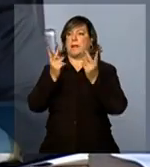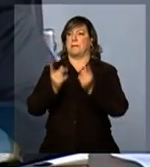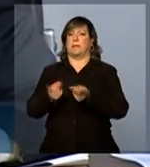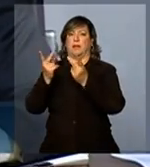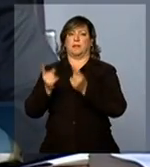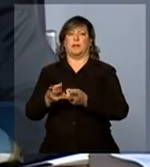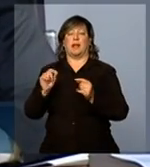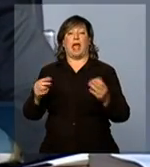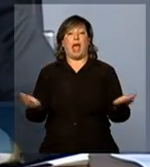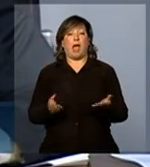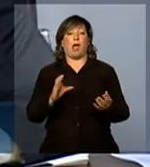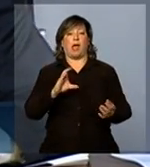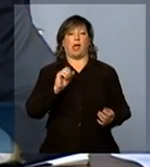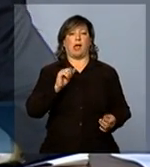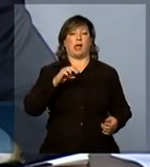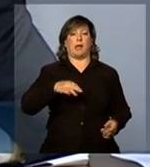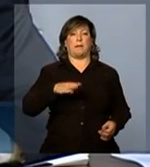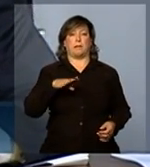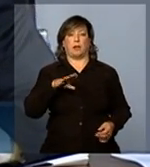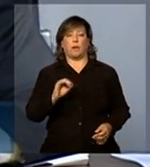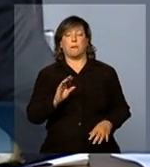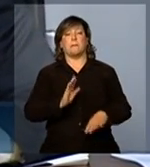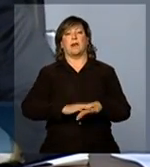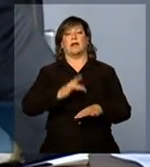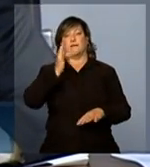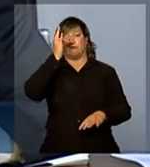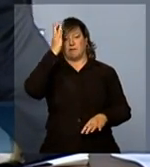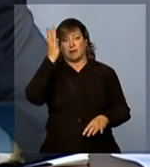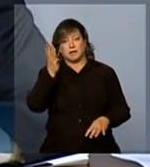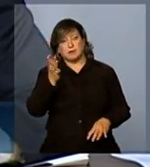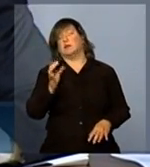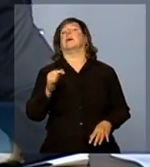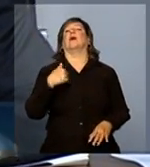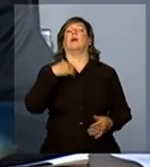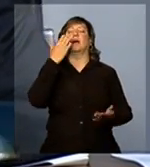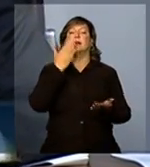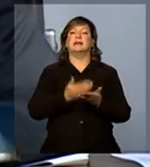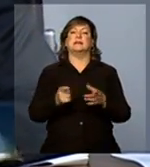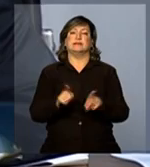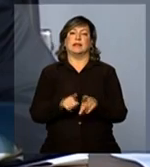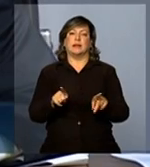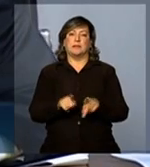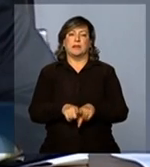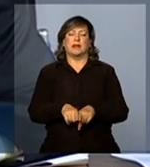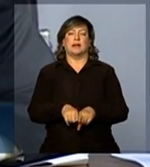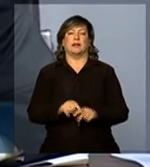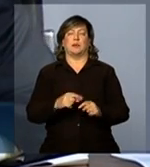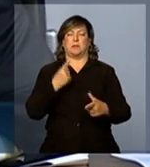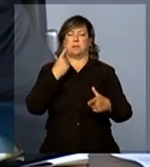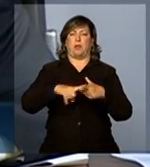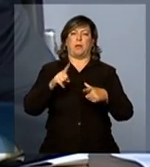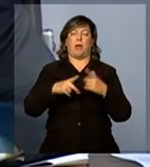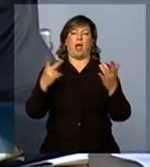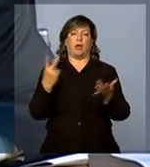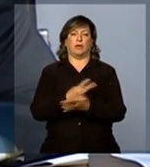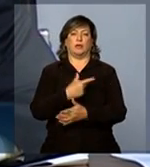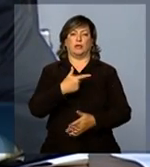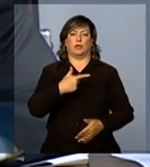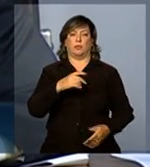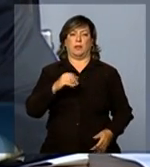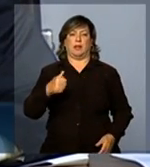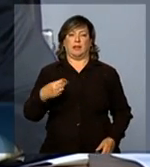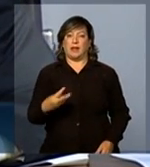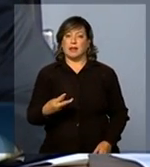com um câmbio mais favorável. Eu acredito também que a turbulência que foi causada em 2013